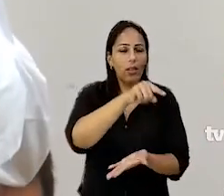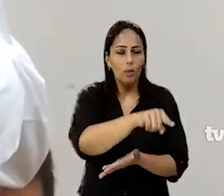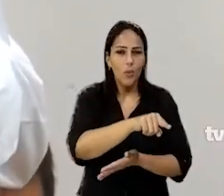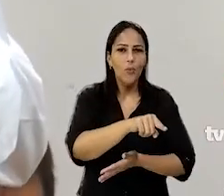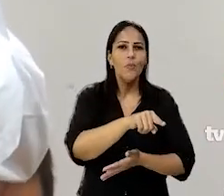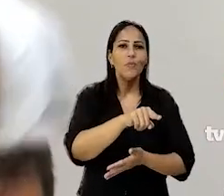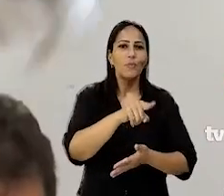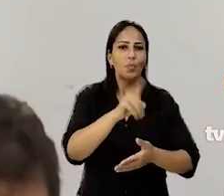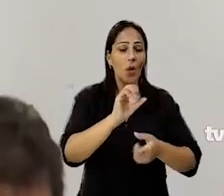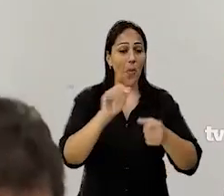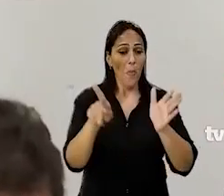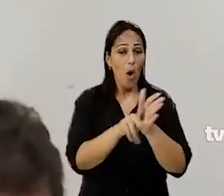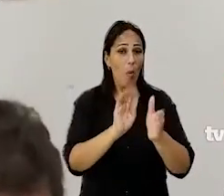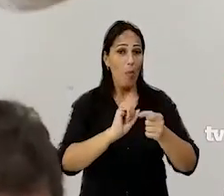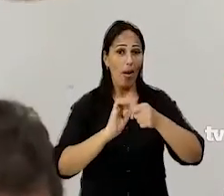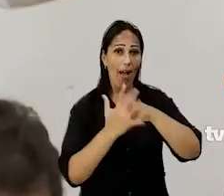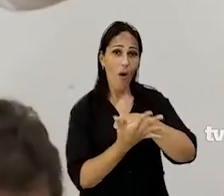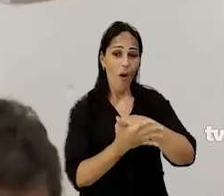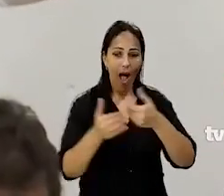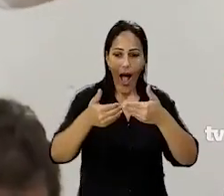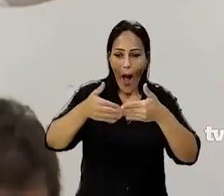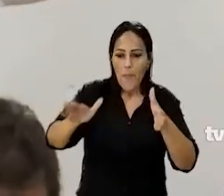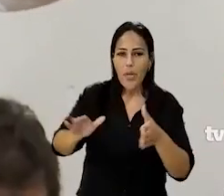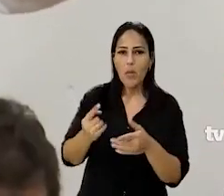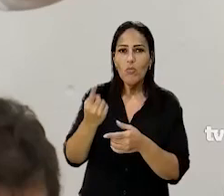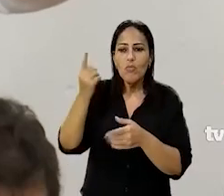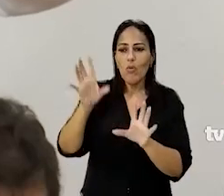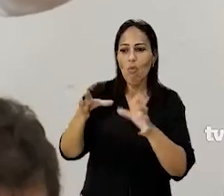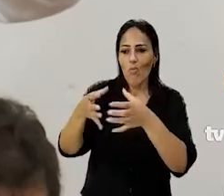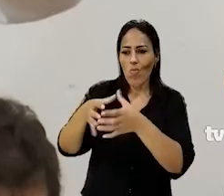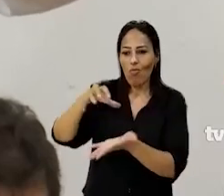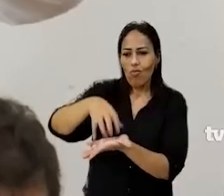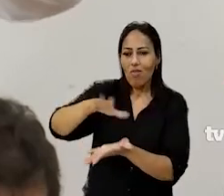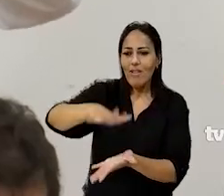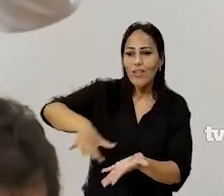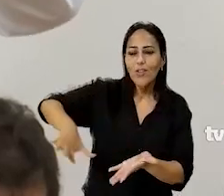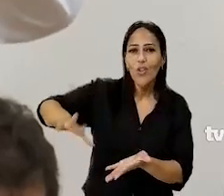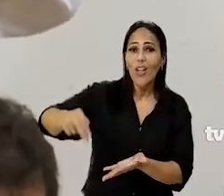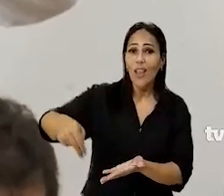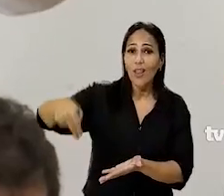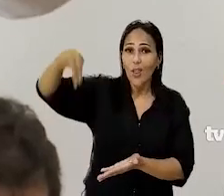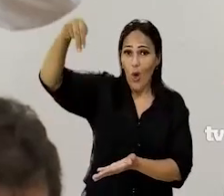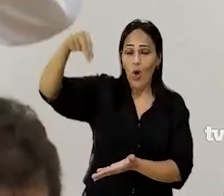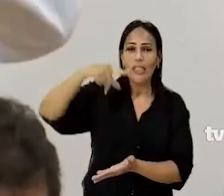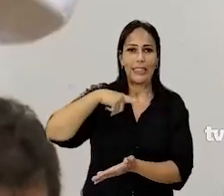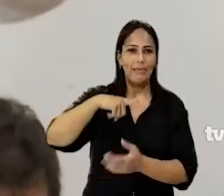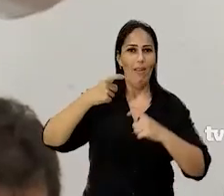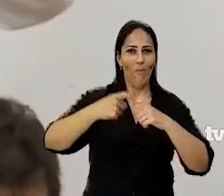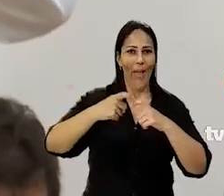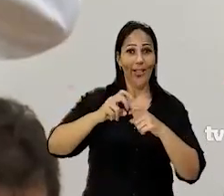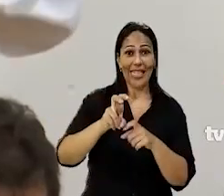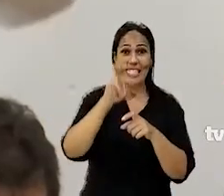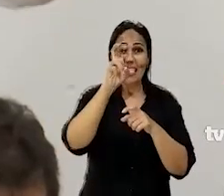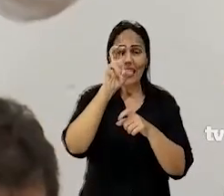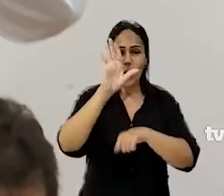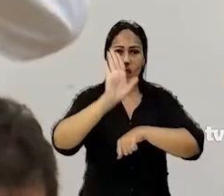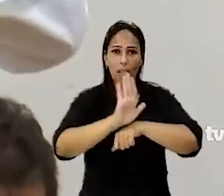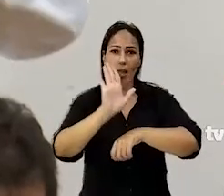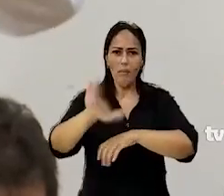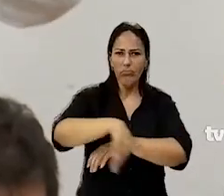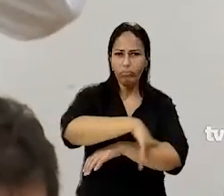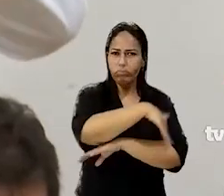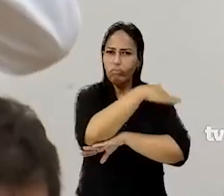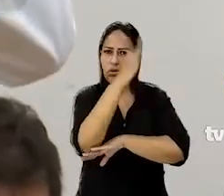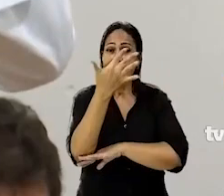região central de Caicó. Abrimos um agora na Zona Norte, que tem médico das 5 da tarde